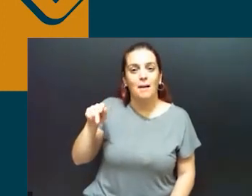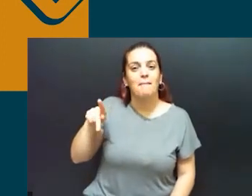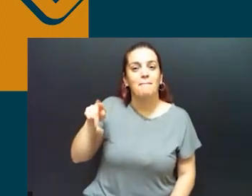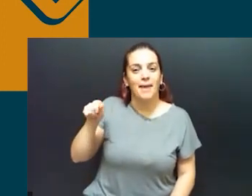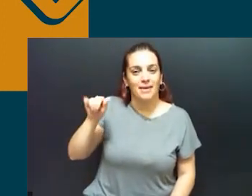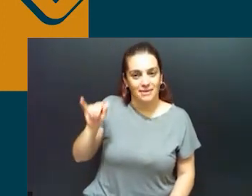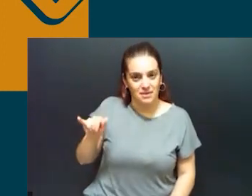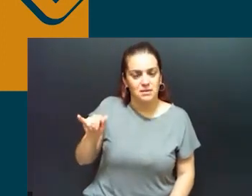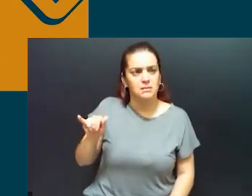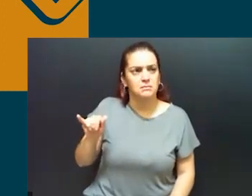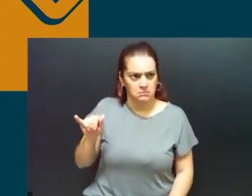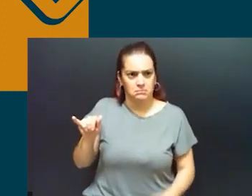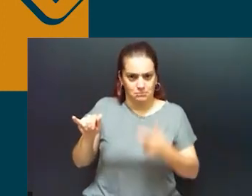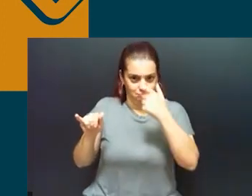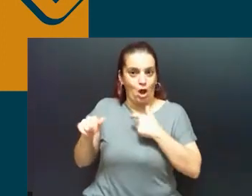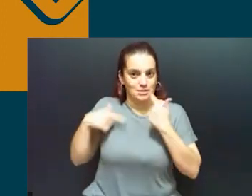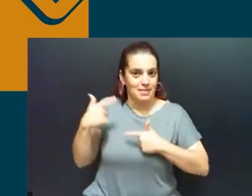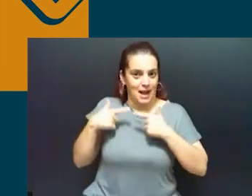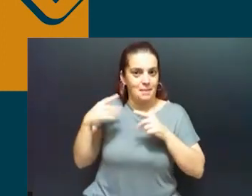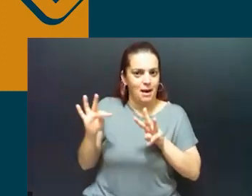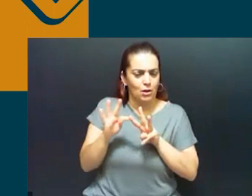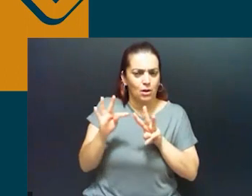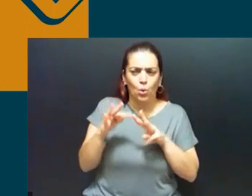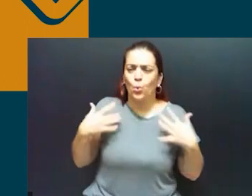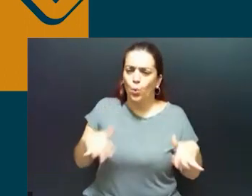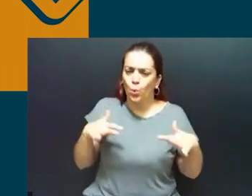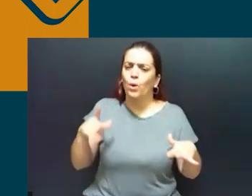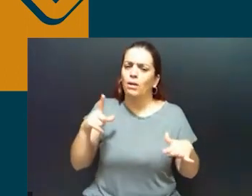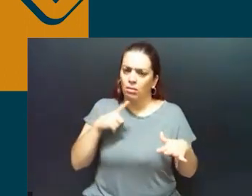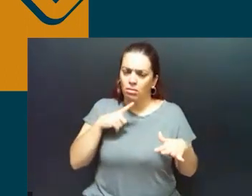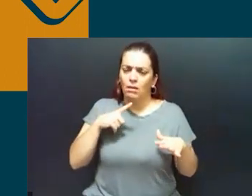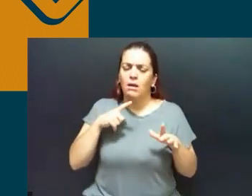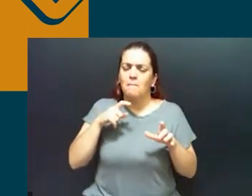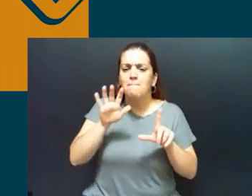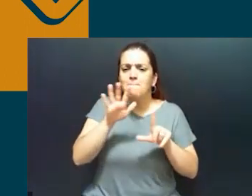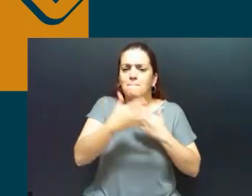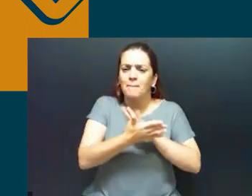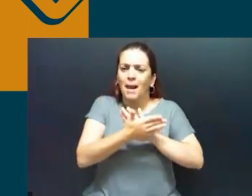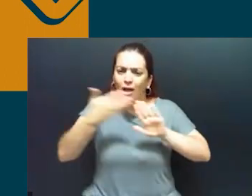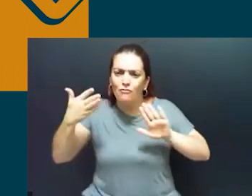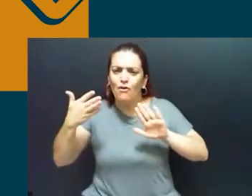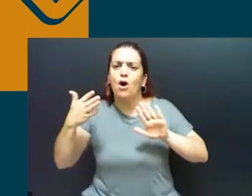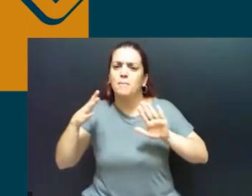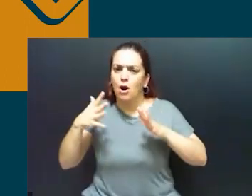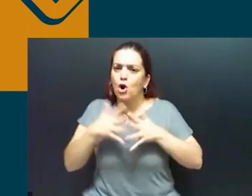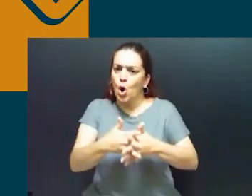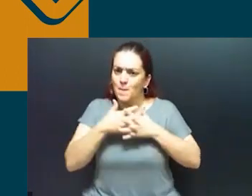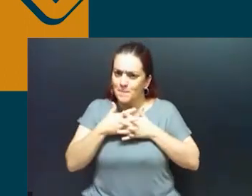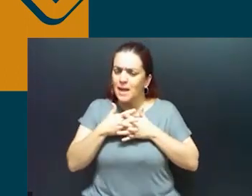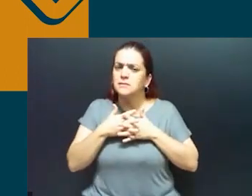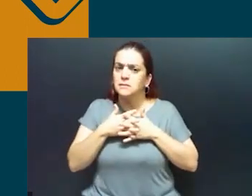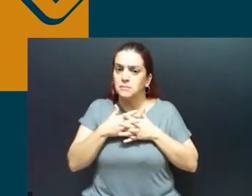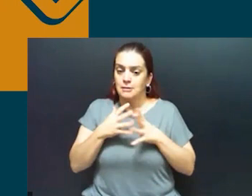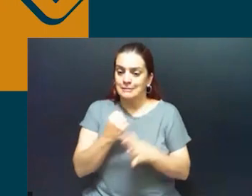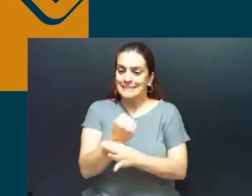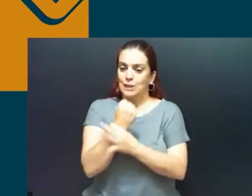todas elas se utilizam de plataformas complexas com diversos serviços para garantir a segurança da sua